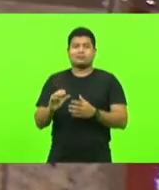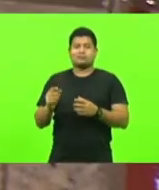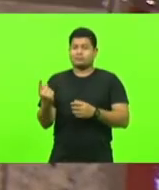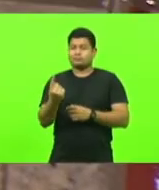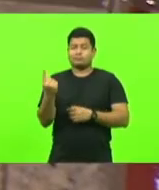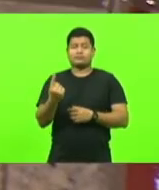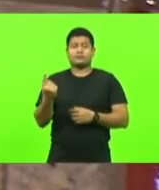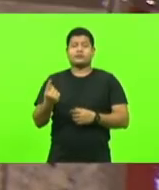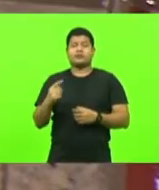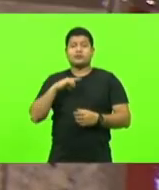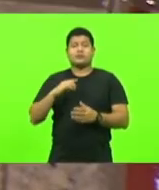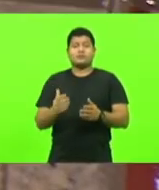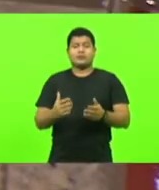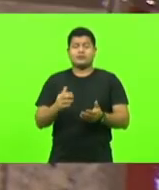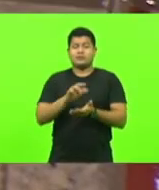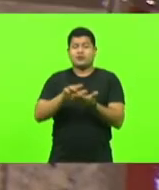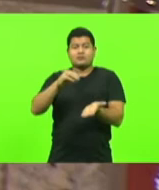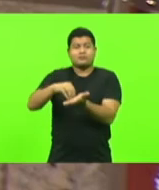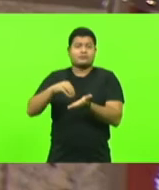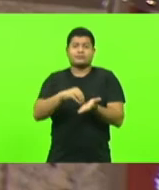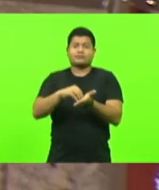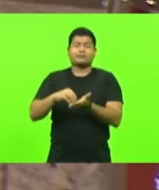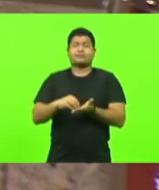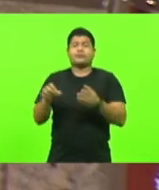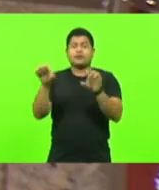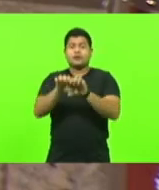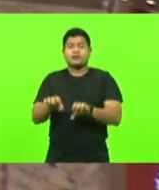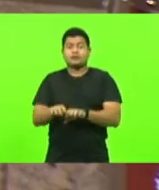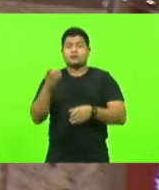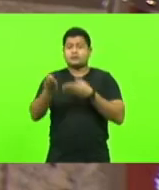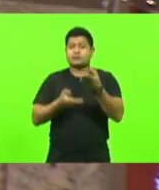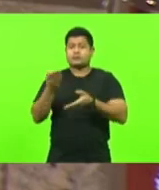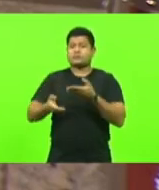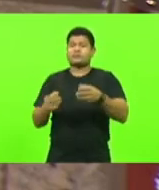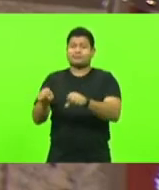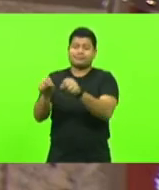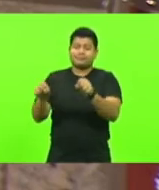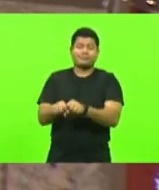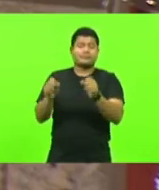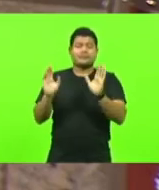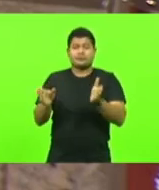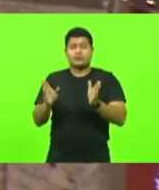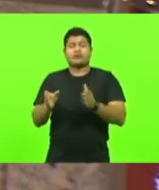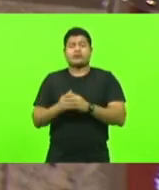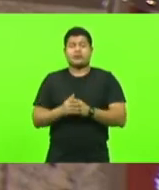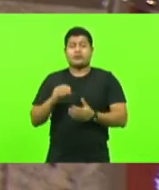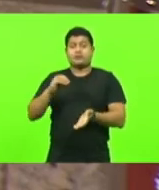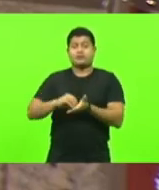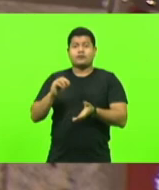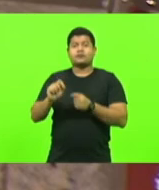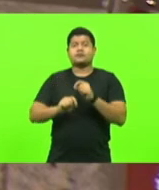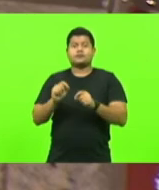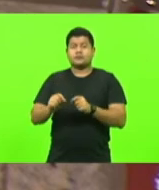existem praticamente e as estruturas de atendimento são precárias na maioria gerando a falta da confiança no sistema